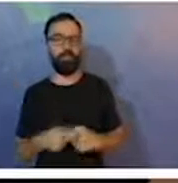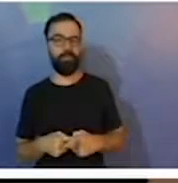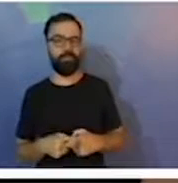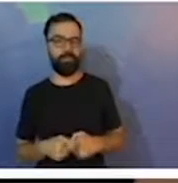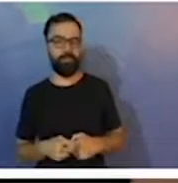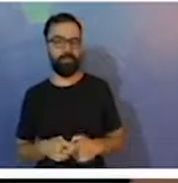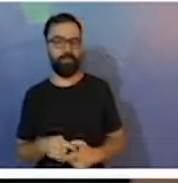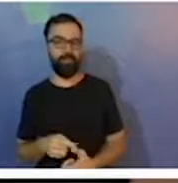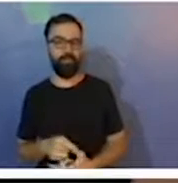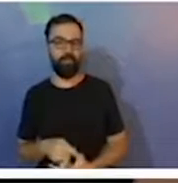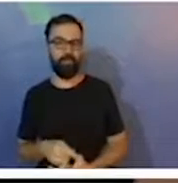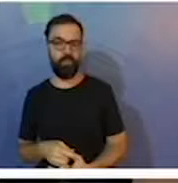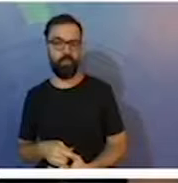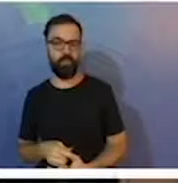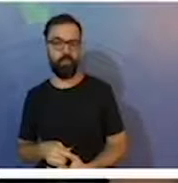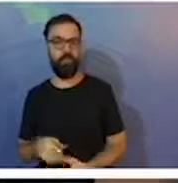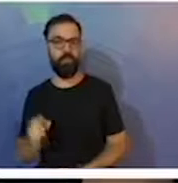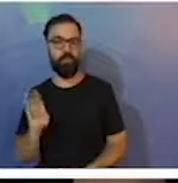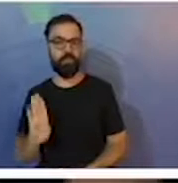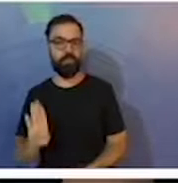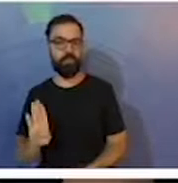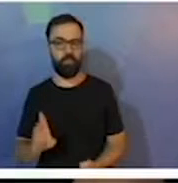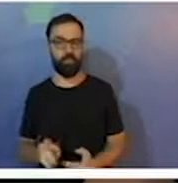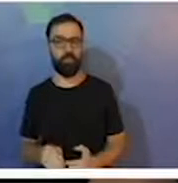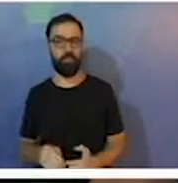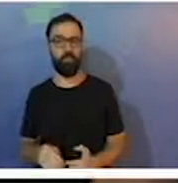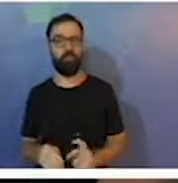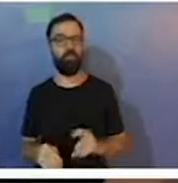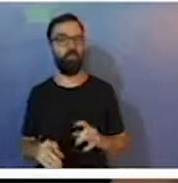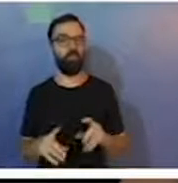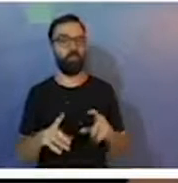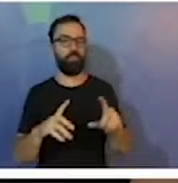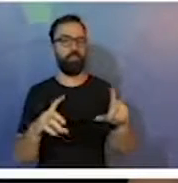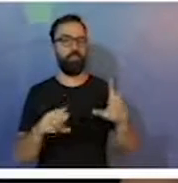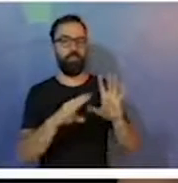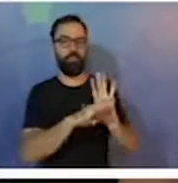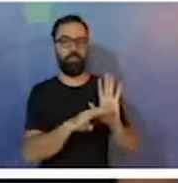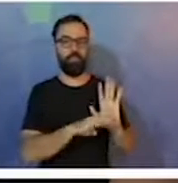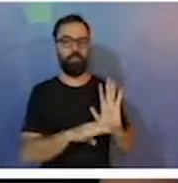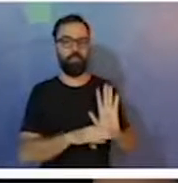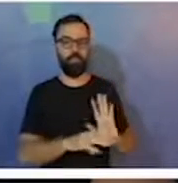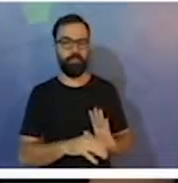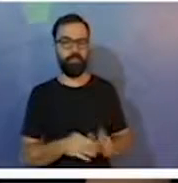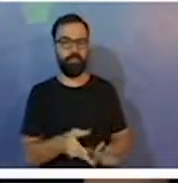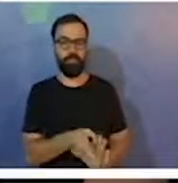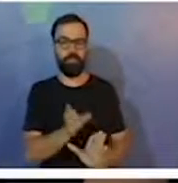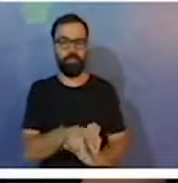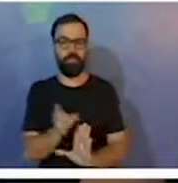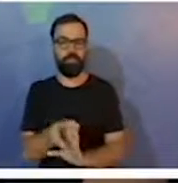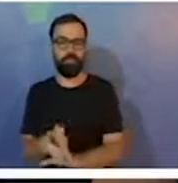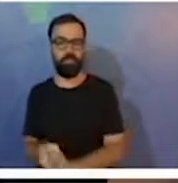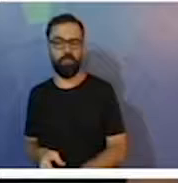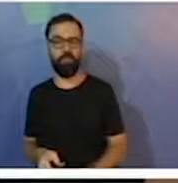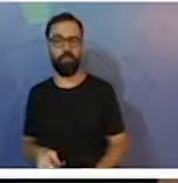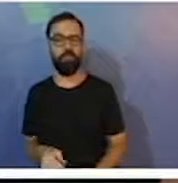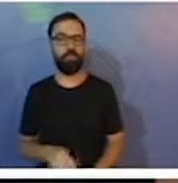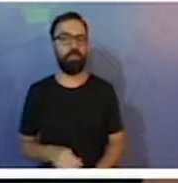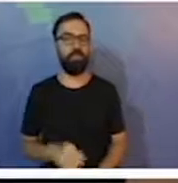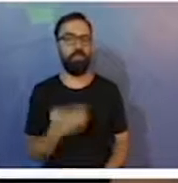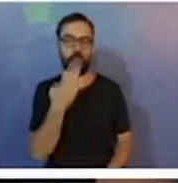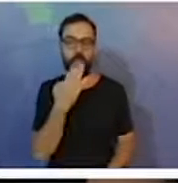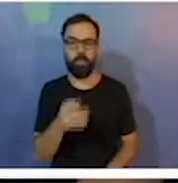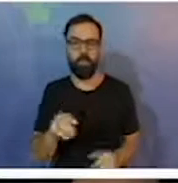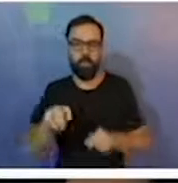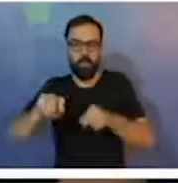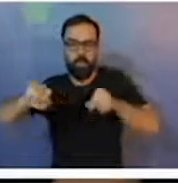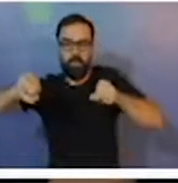conjunto de instruções b o segundo conjunto de instruções e forma que é preciso torcer o arame pertinho